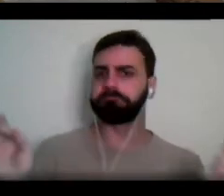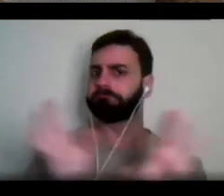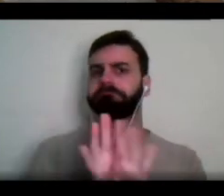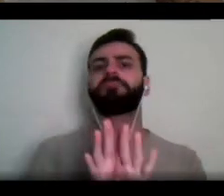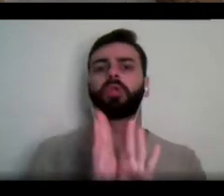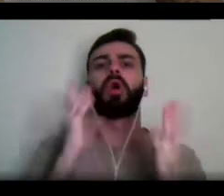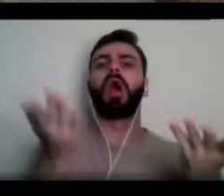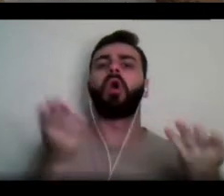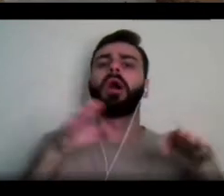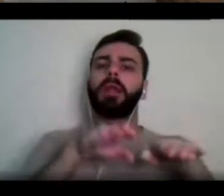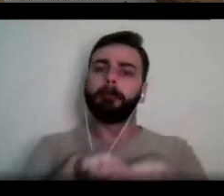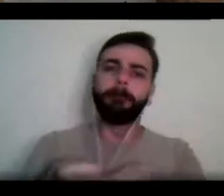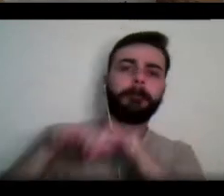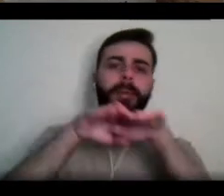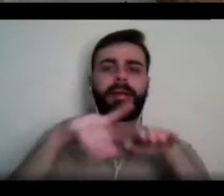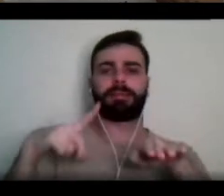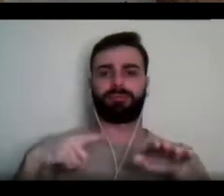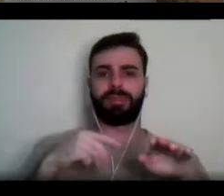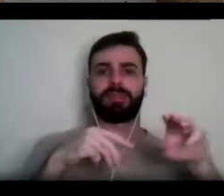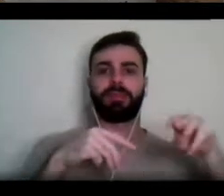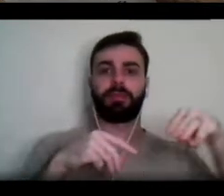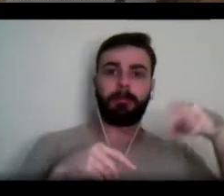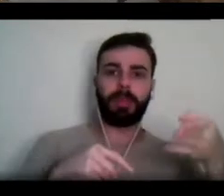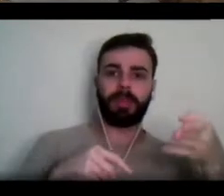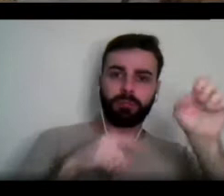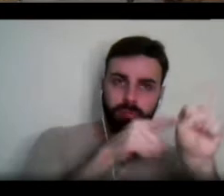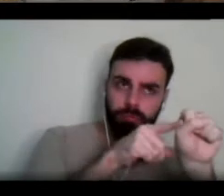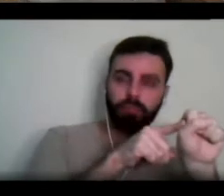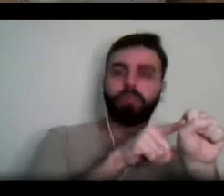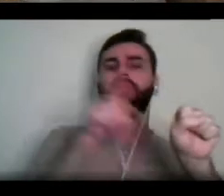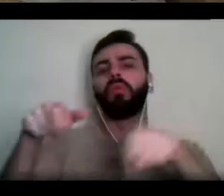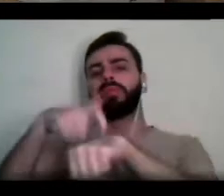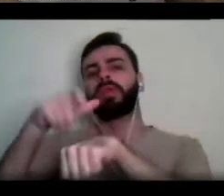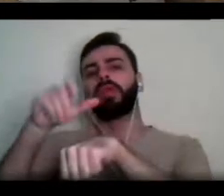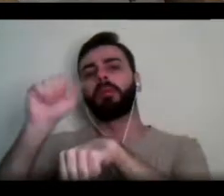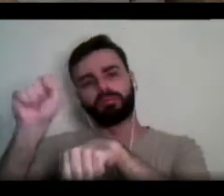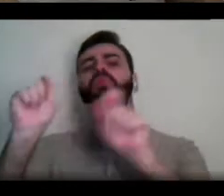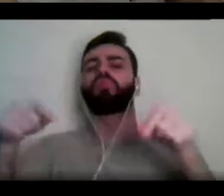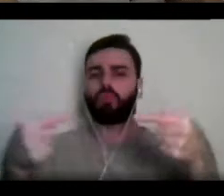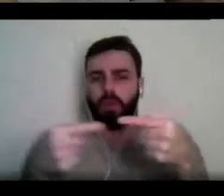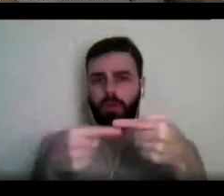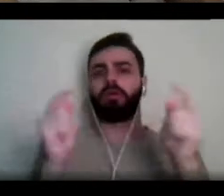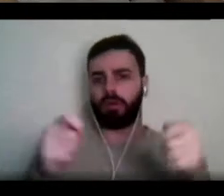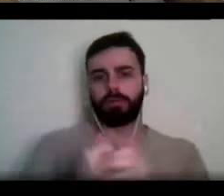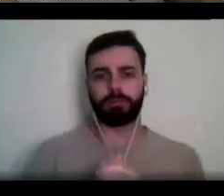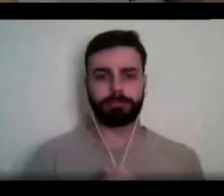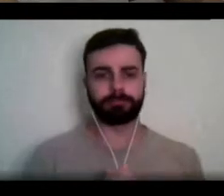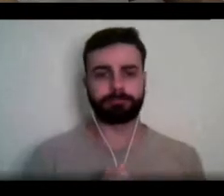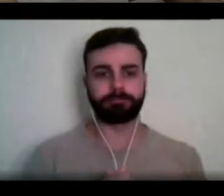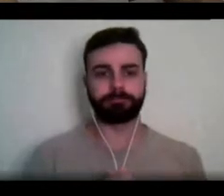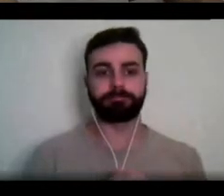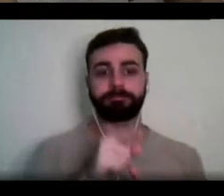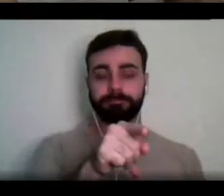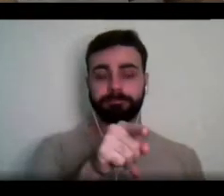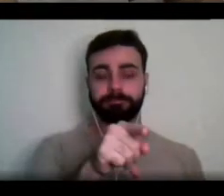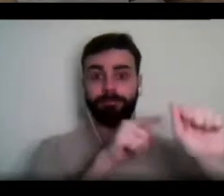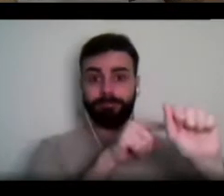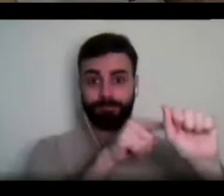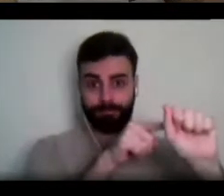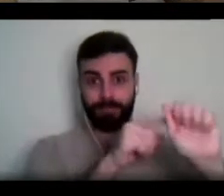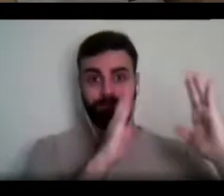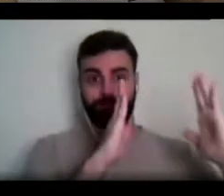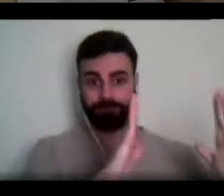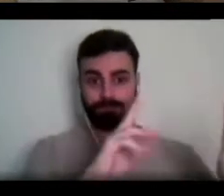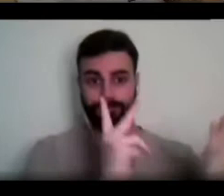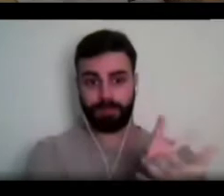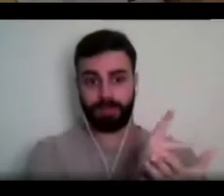89,2 metros por segundo. Pronto, agora está resolvido, né? Na etapa a